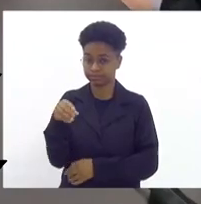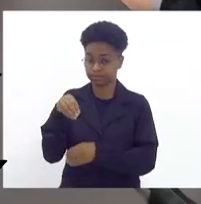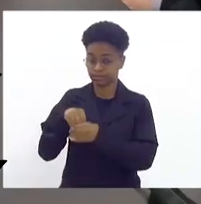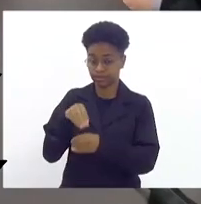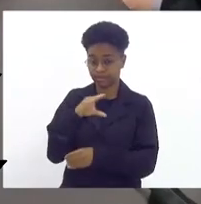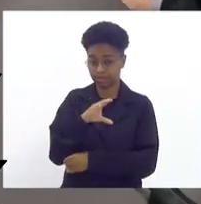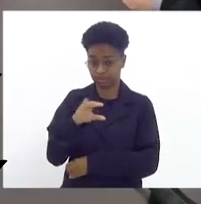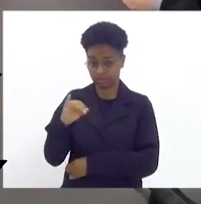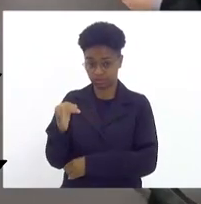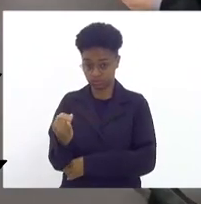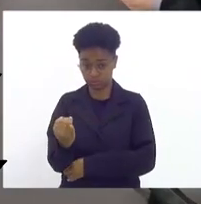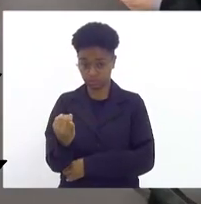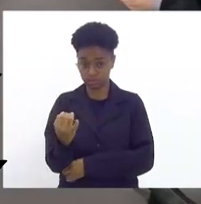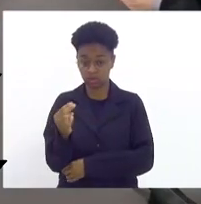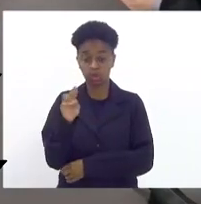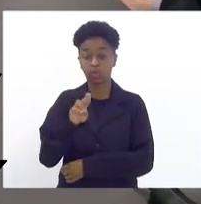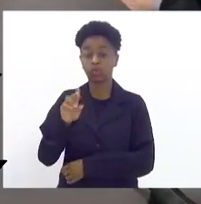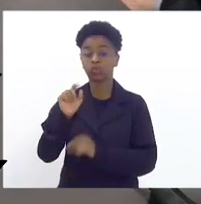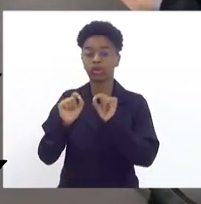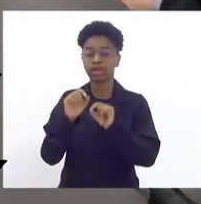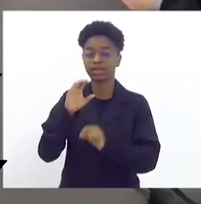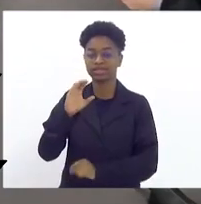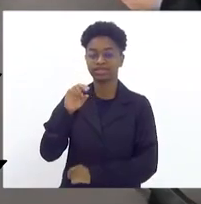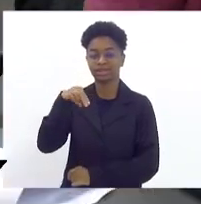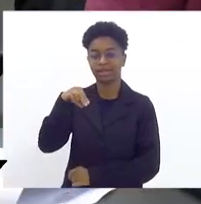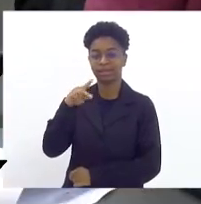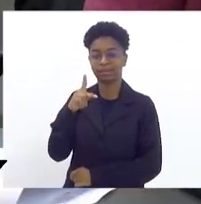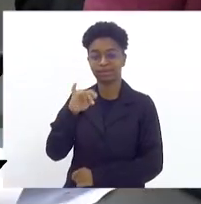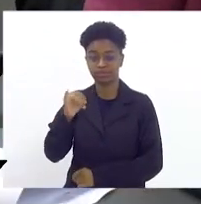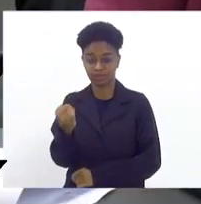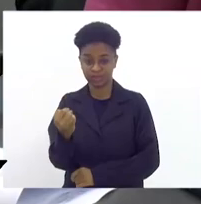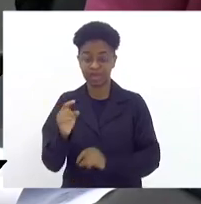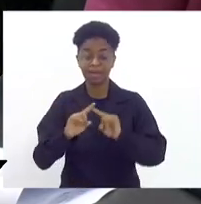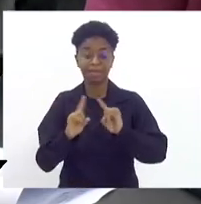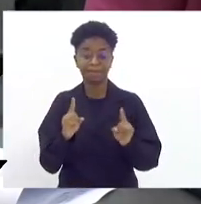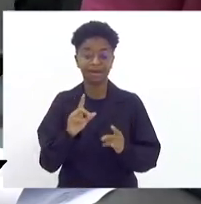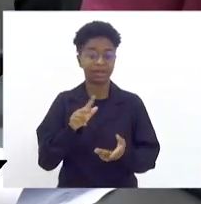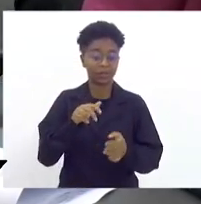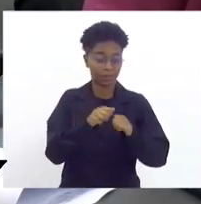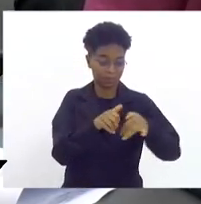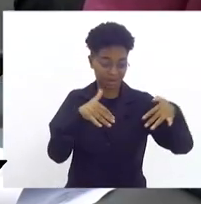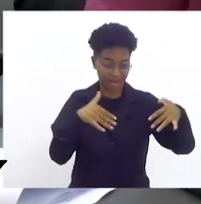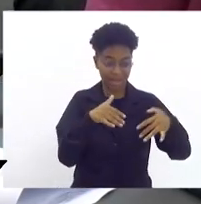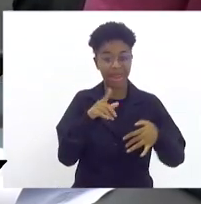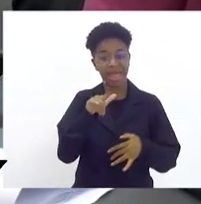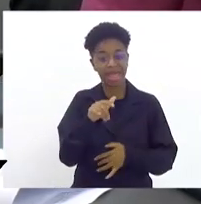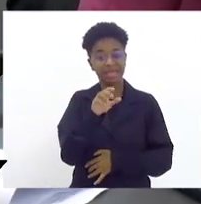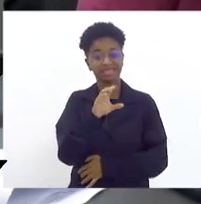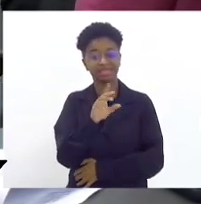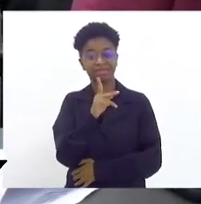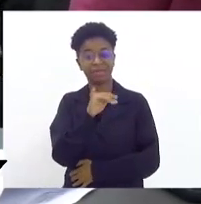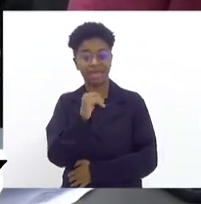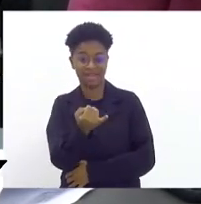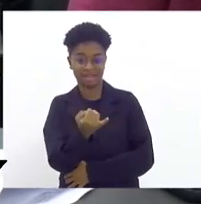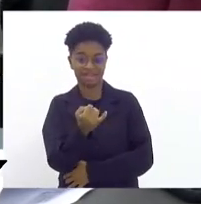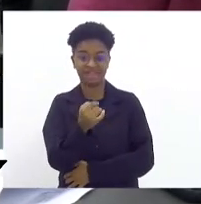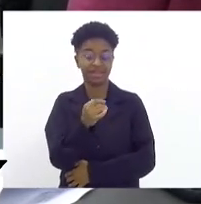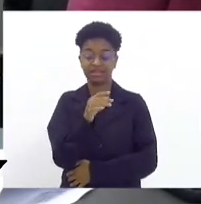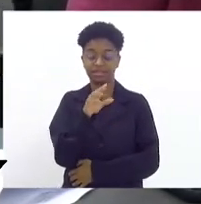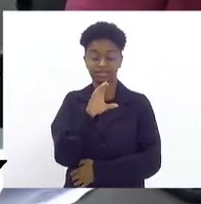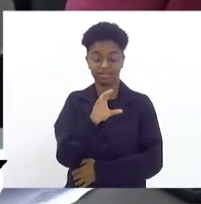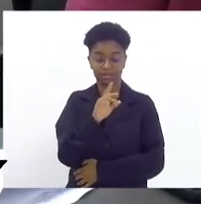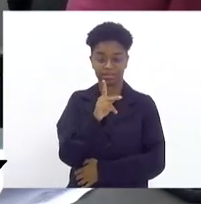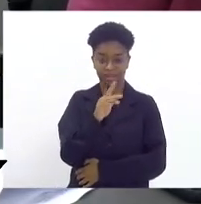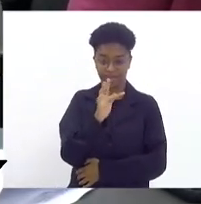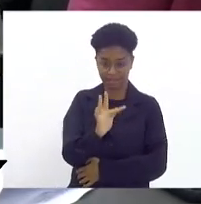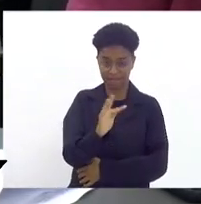CCJ usa seu CNPJ e no plenário seu CPF. O seu contrário. Sou a pessoa jurídica aqui e física lá.